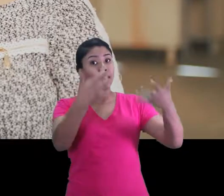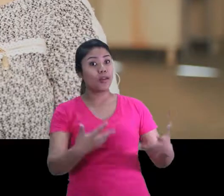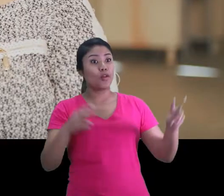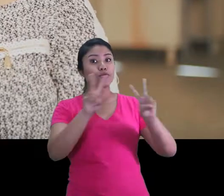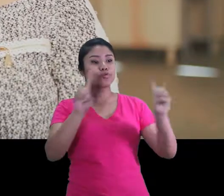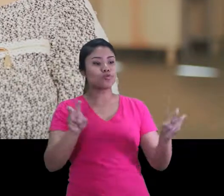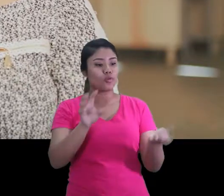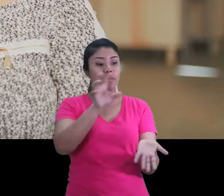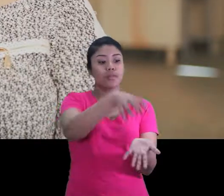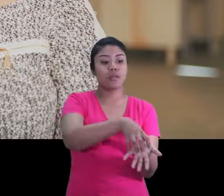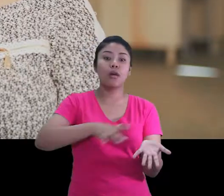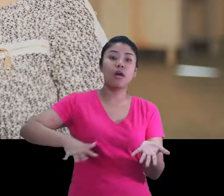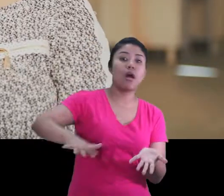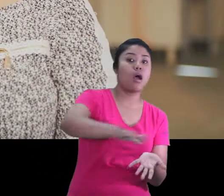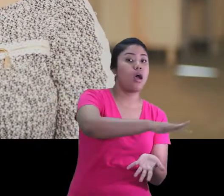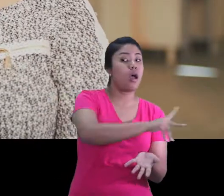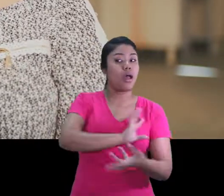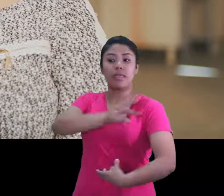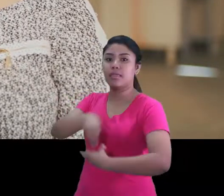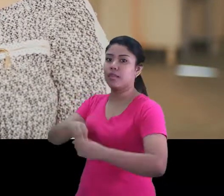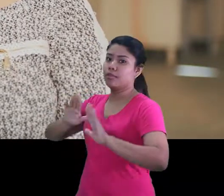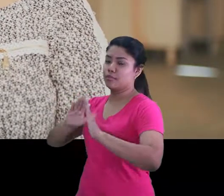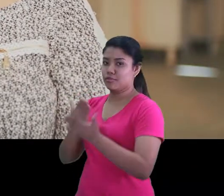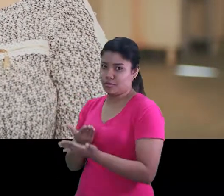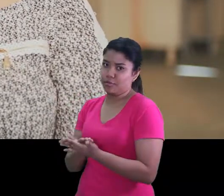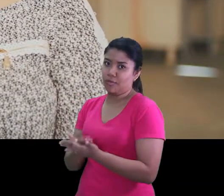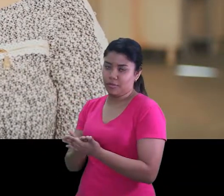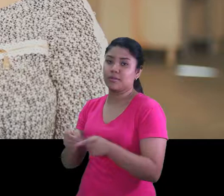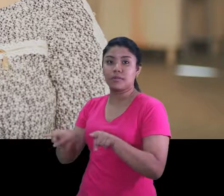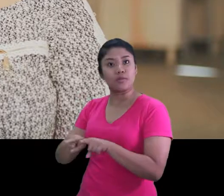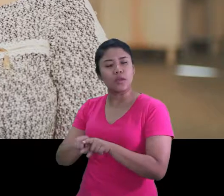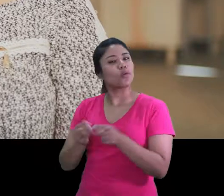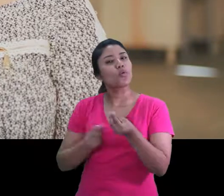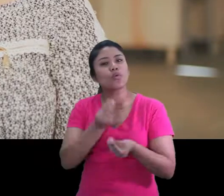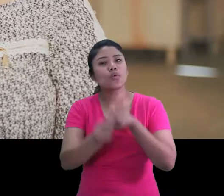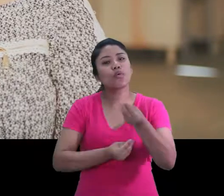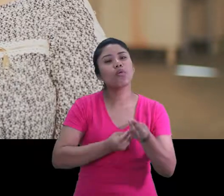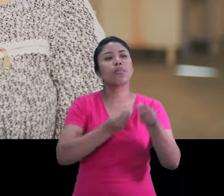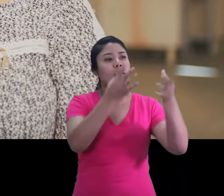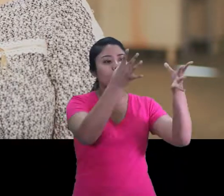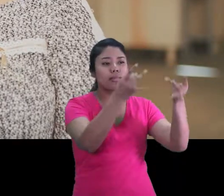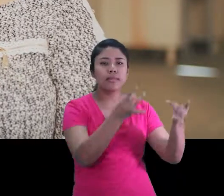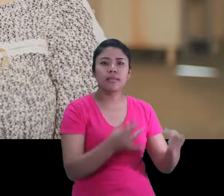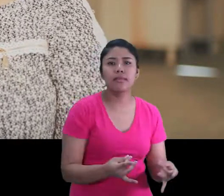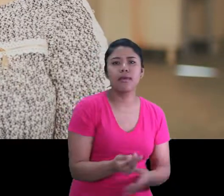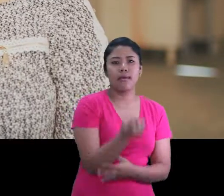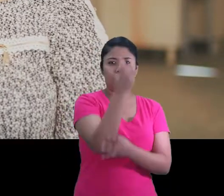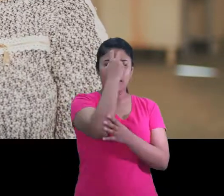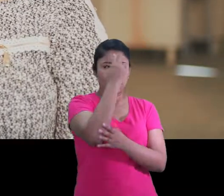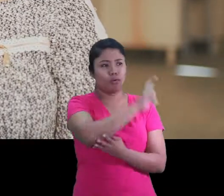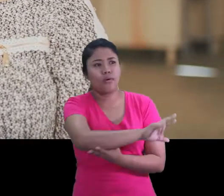gente coloca a questão, né, das características do entorno, do território que devem estar presentes dentro da escola. De que forma, né, é